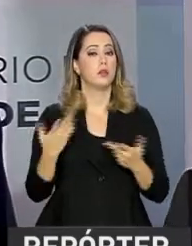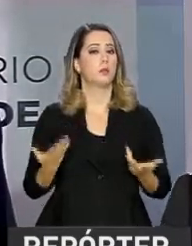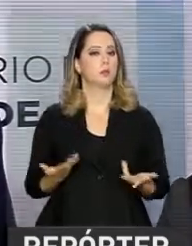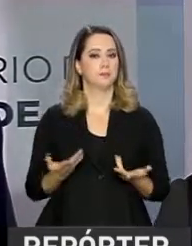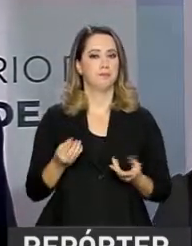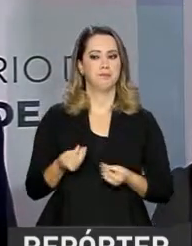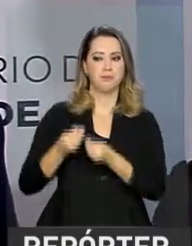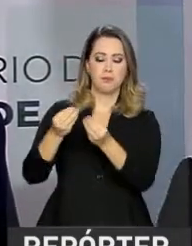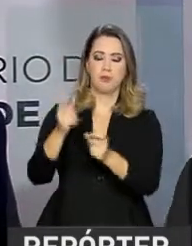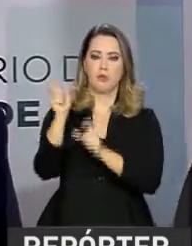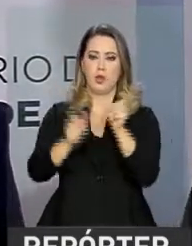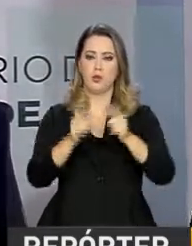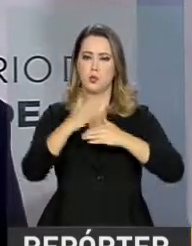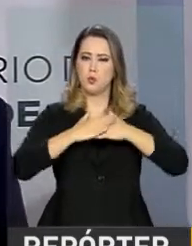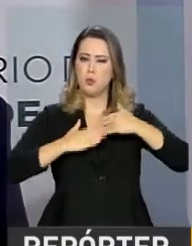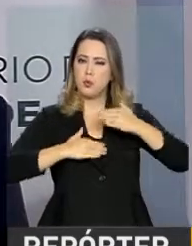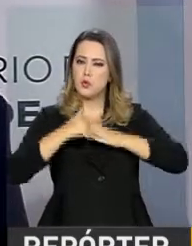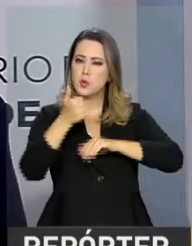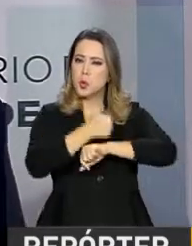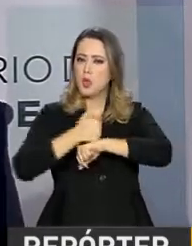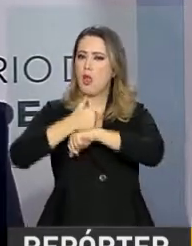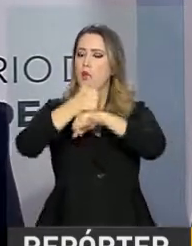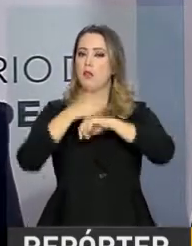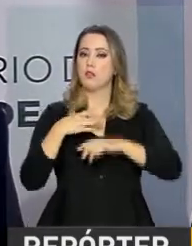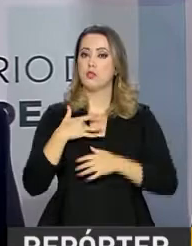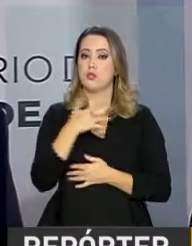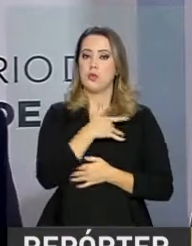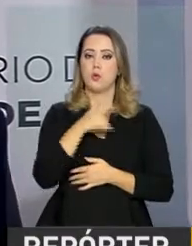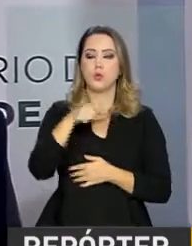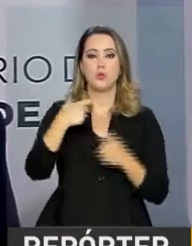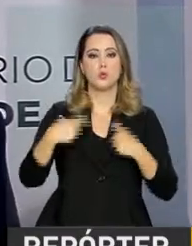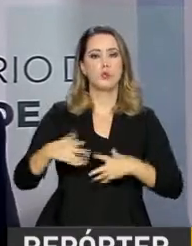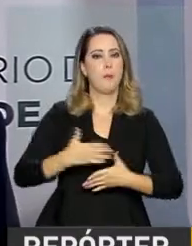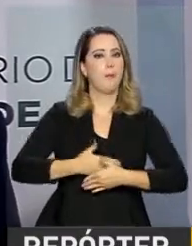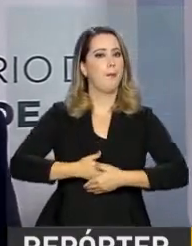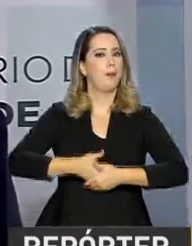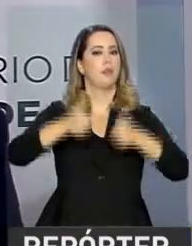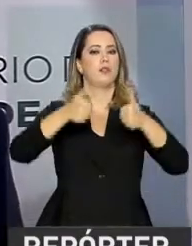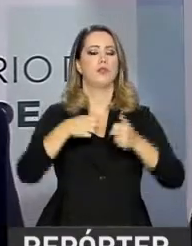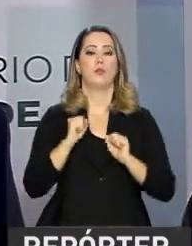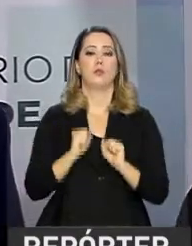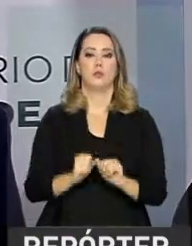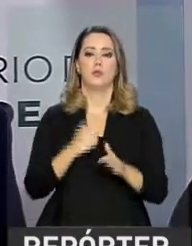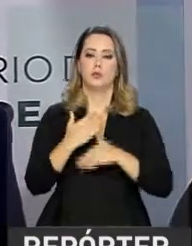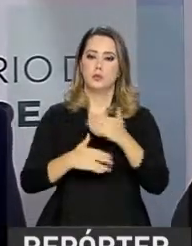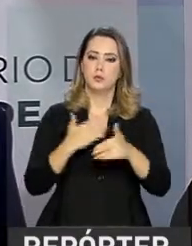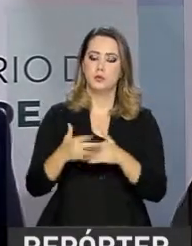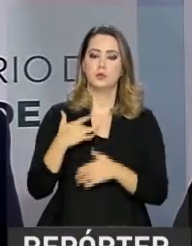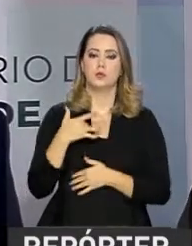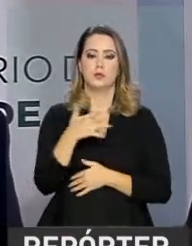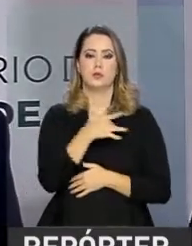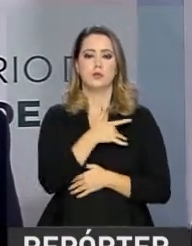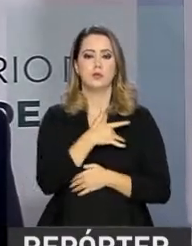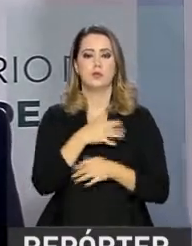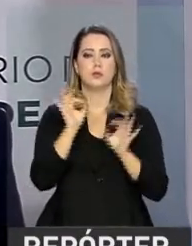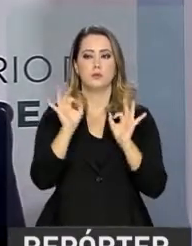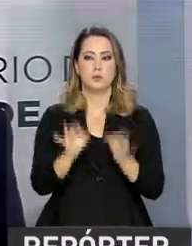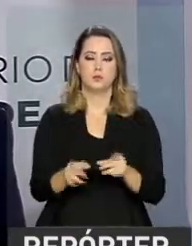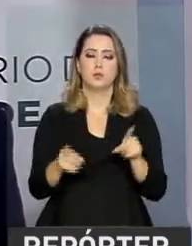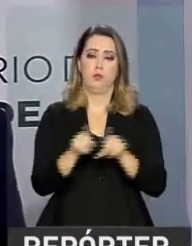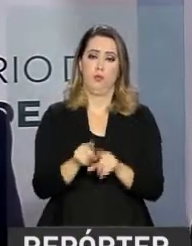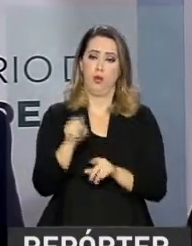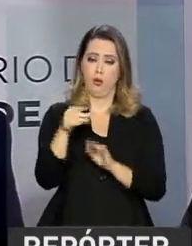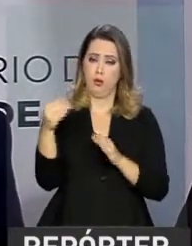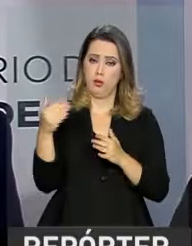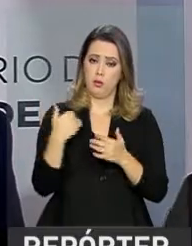de saúde as melhores condições de instalações e equipamentos e insumos para que produzam saúde de qualidade portanto este